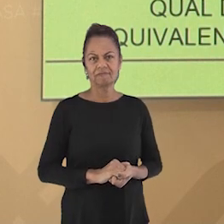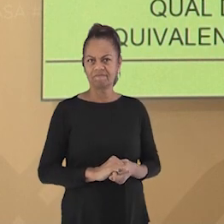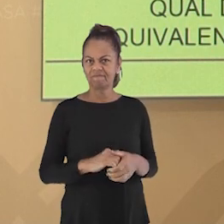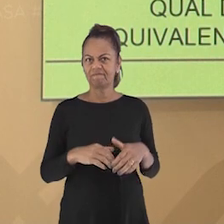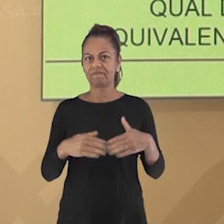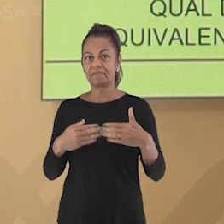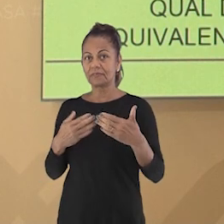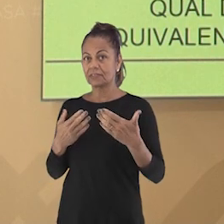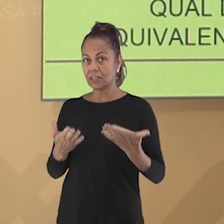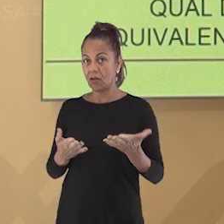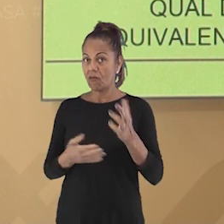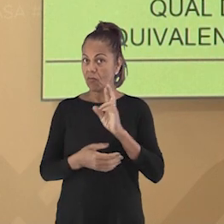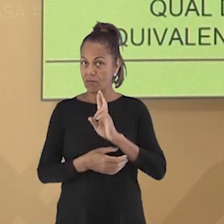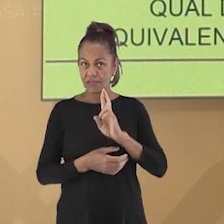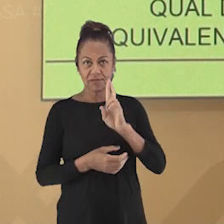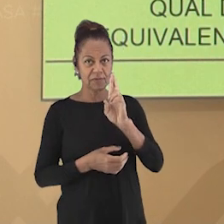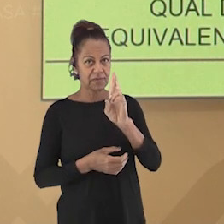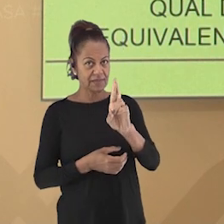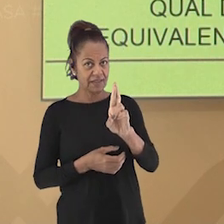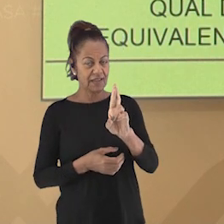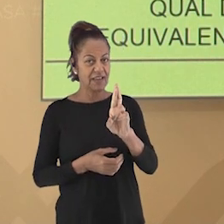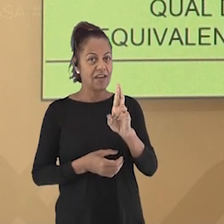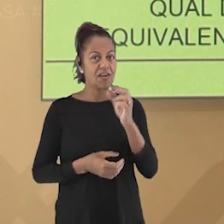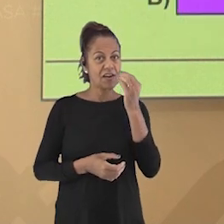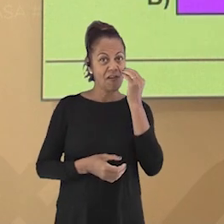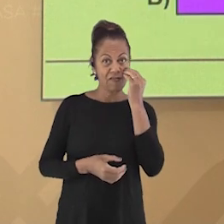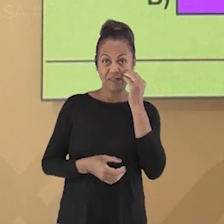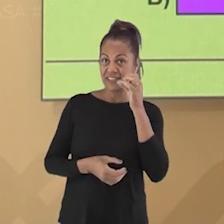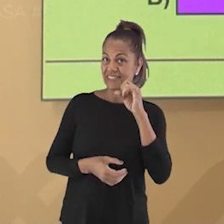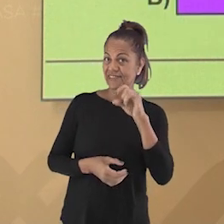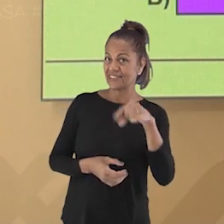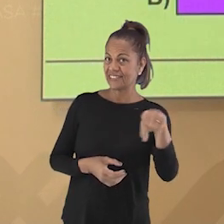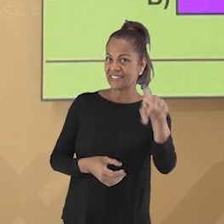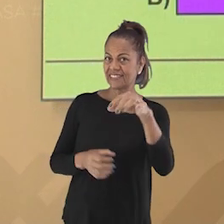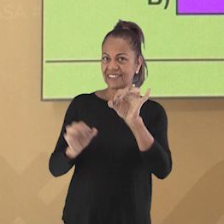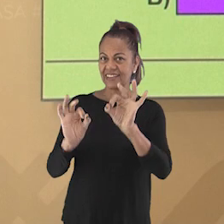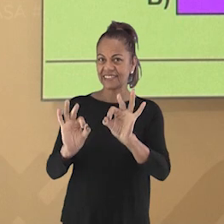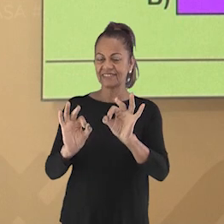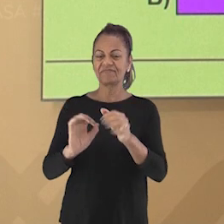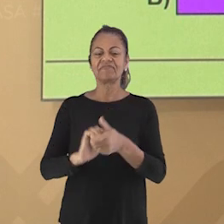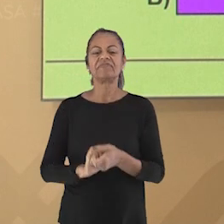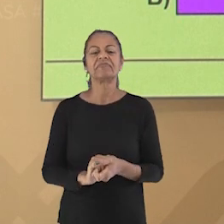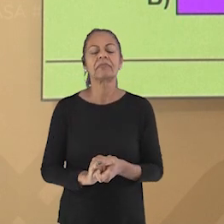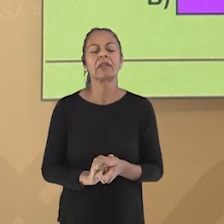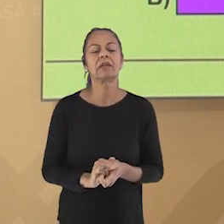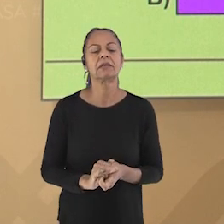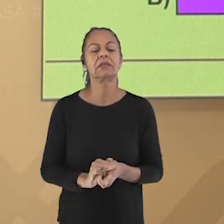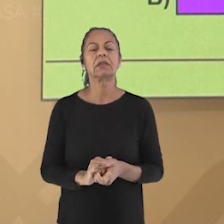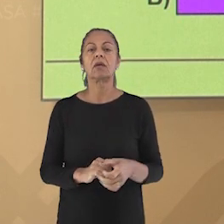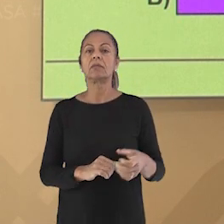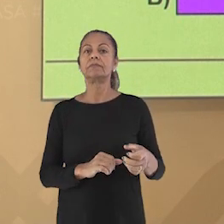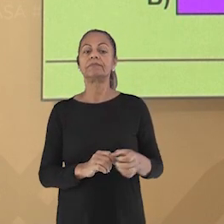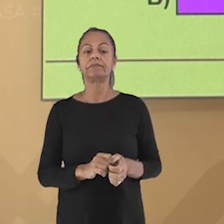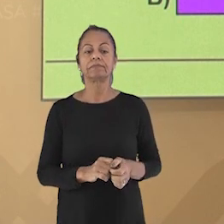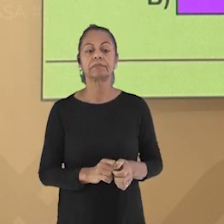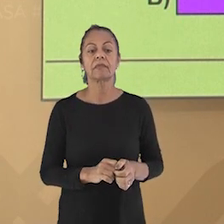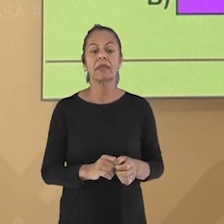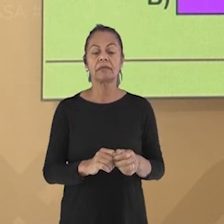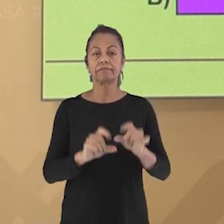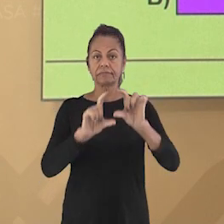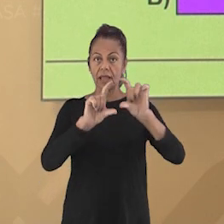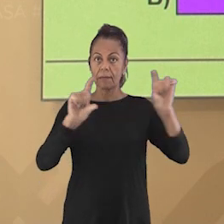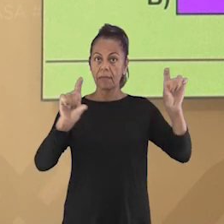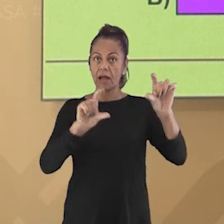Bem, vamos corrigir? Vamos conferir se você acertou? Vem comigo. Ao observar a barra de número 1, representada aqui por